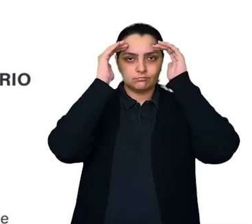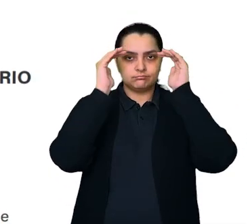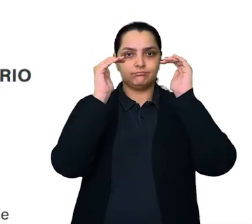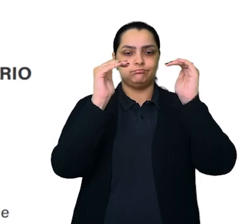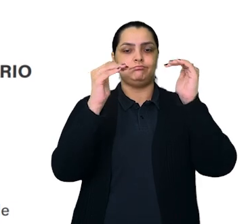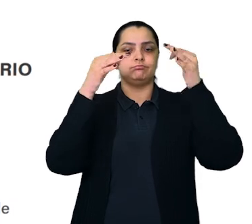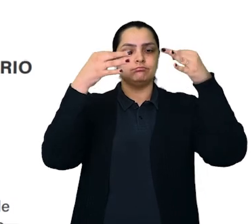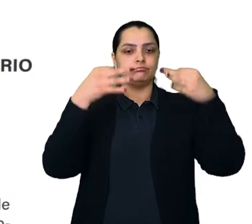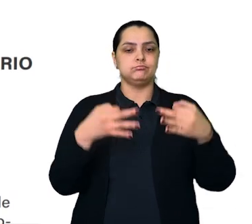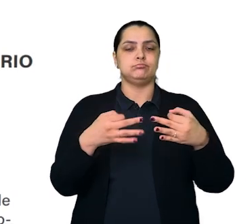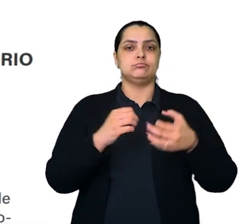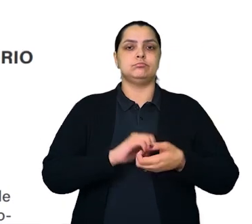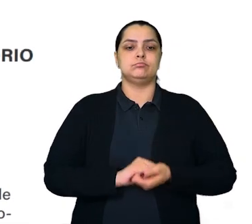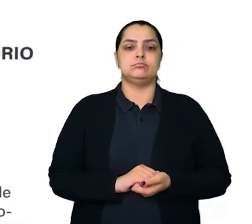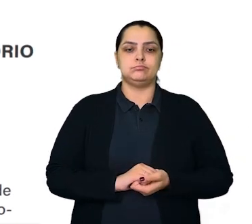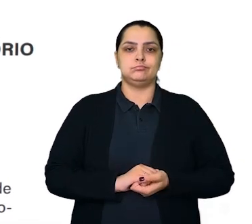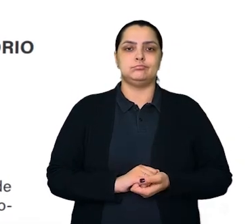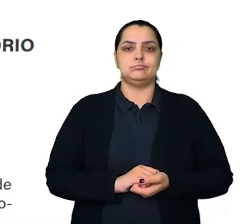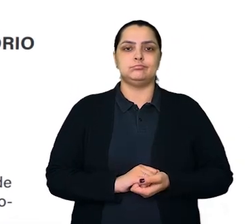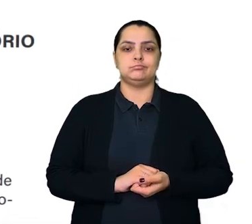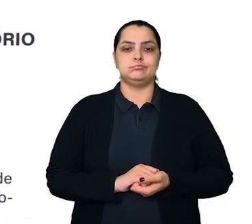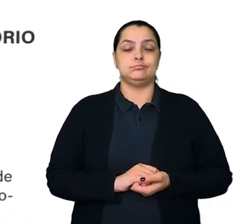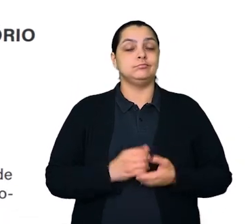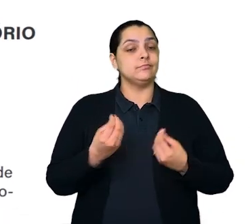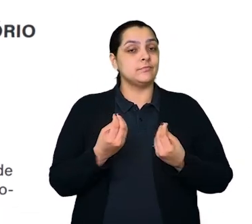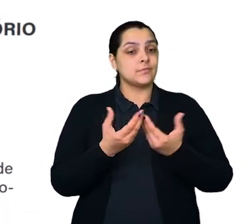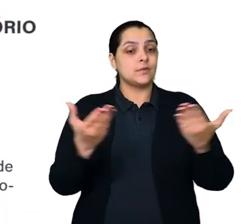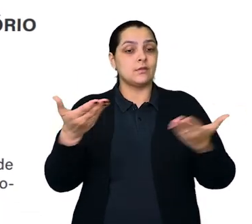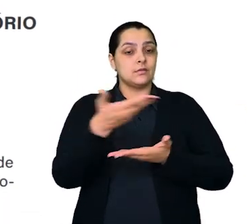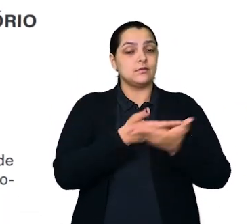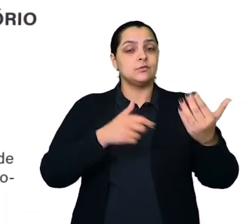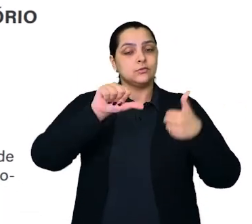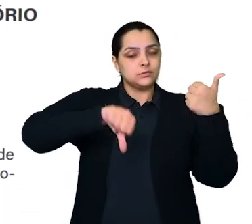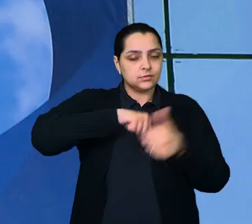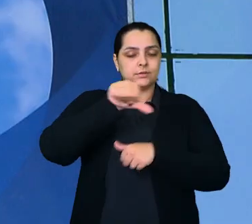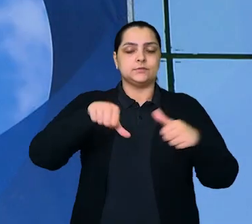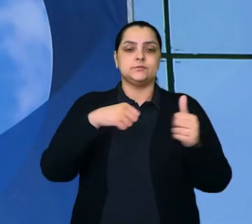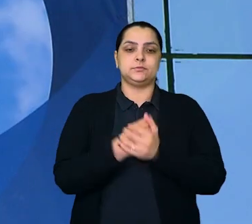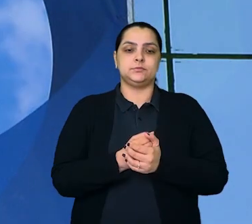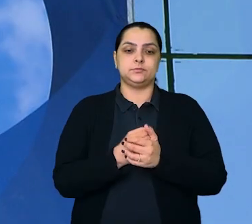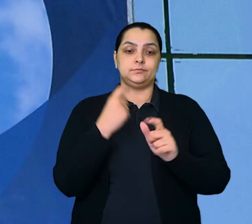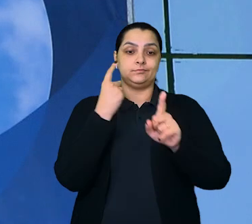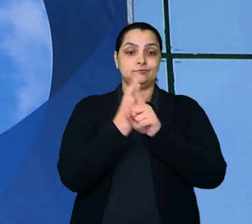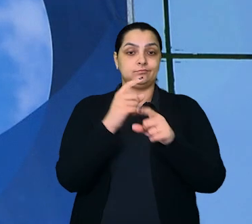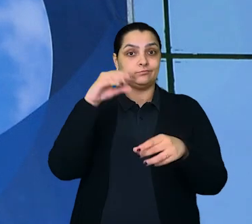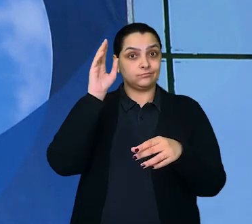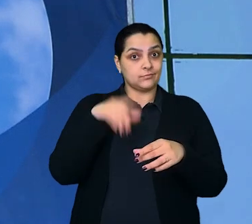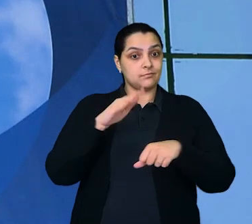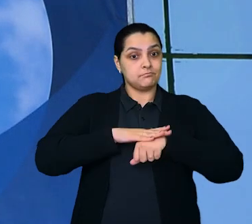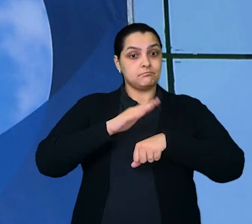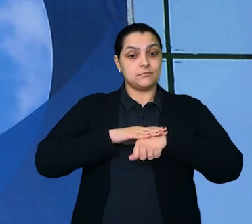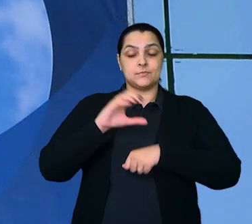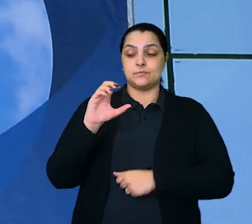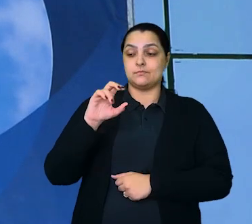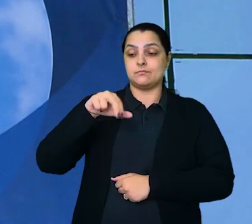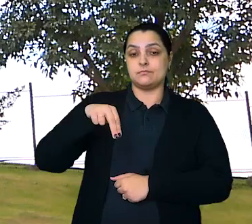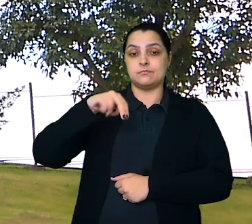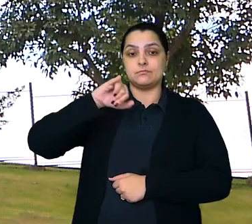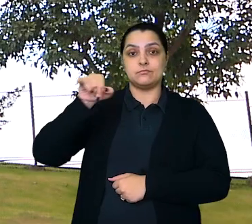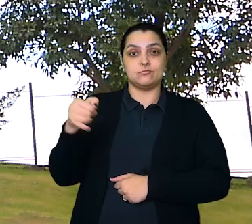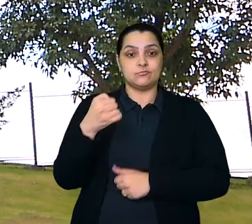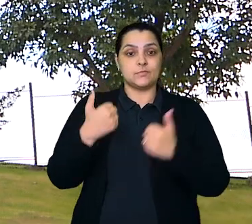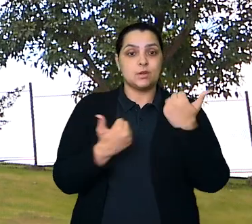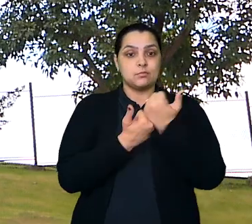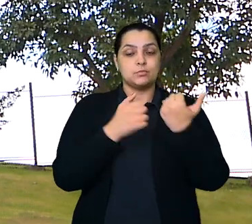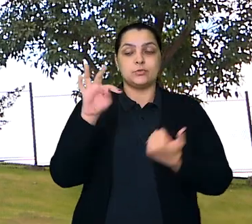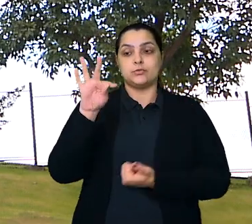respeitosos e justos, além de transformar as relações. O encontro é organizado pelo Conselho Nacional de Justiça, com o